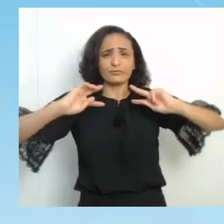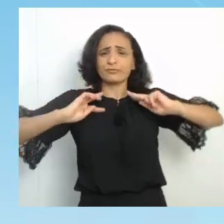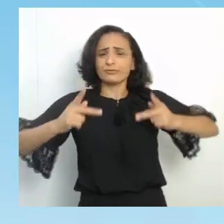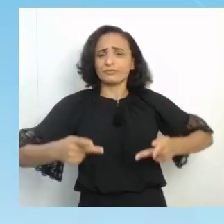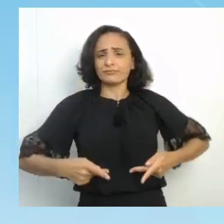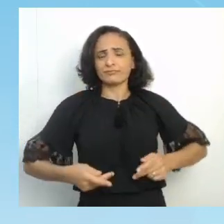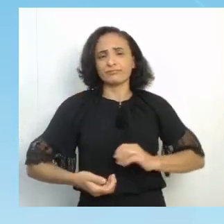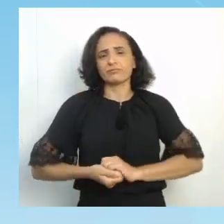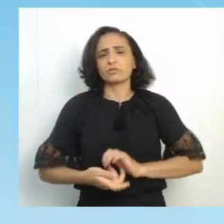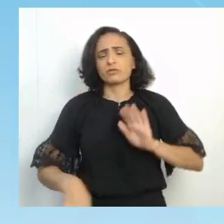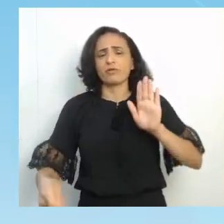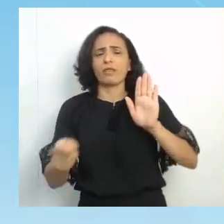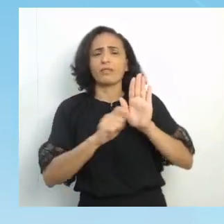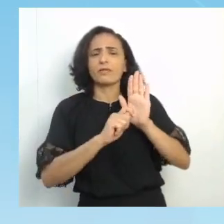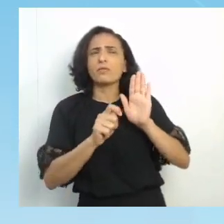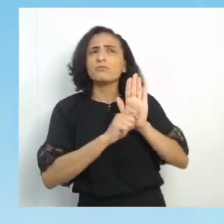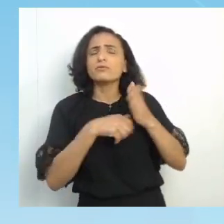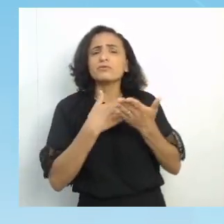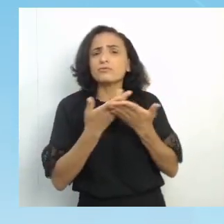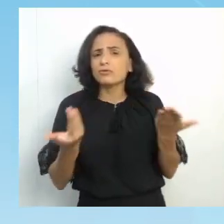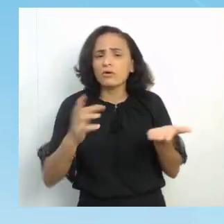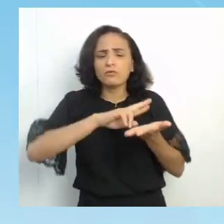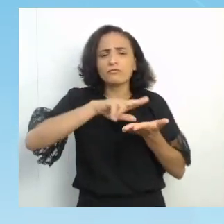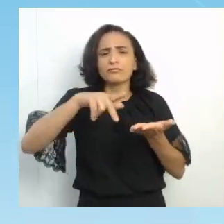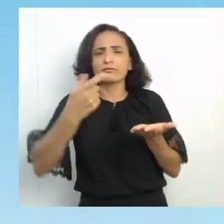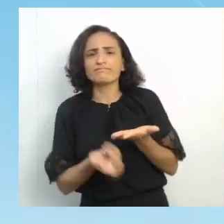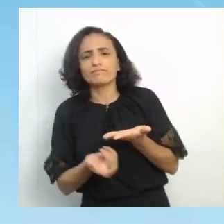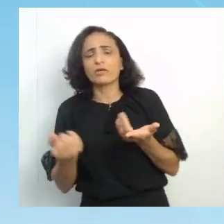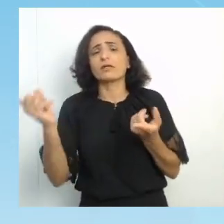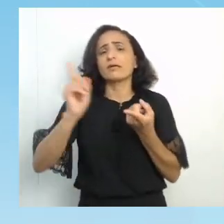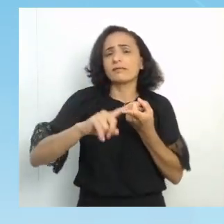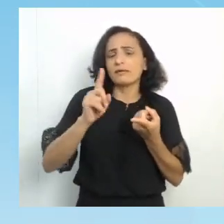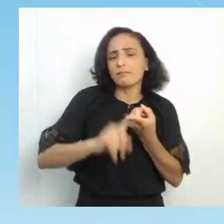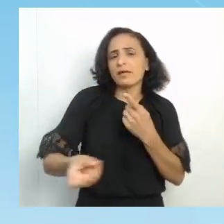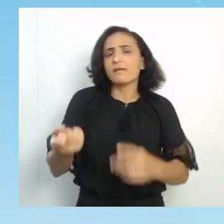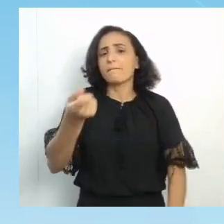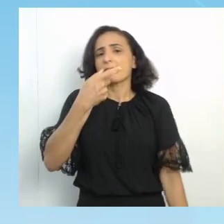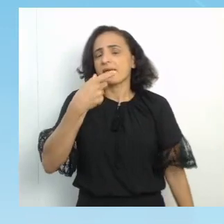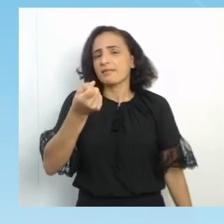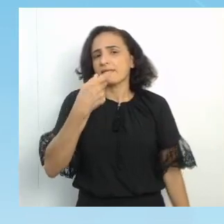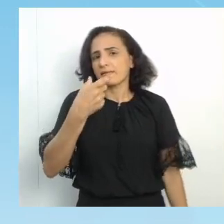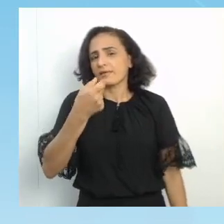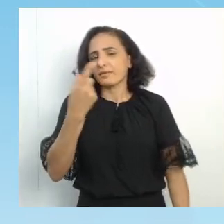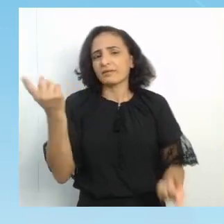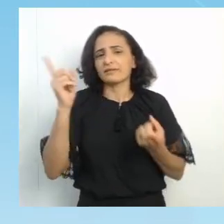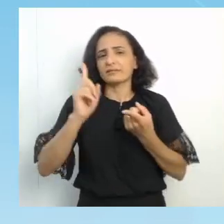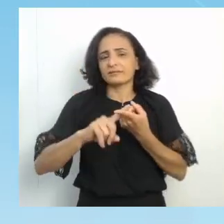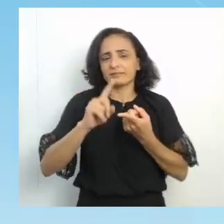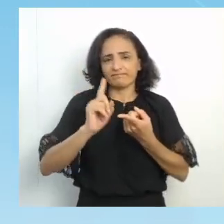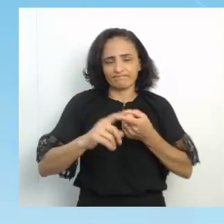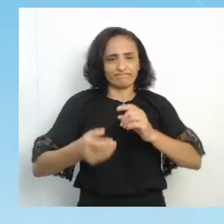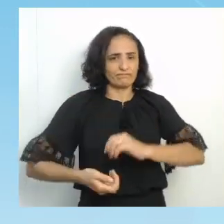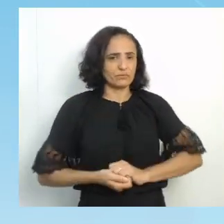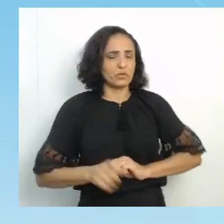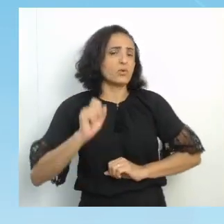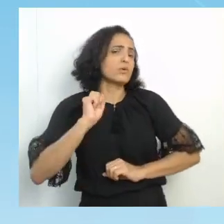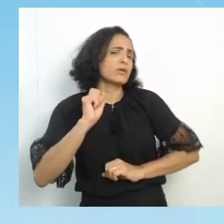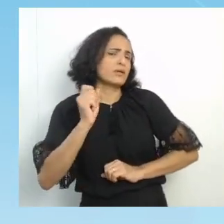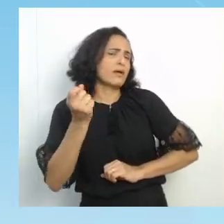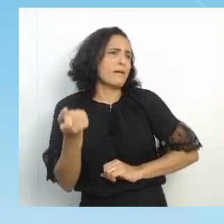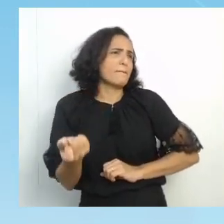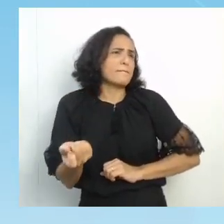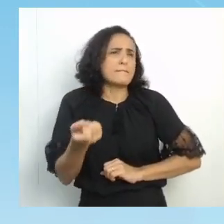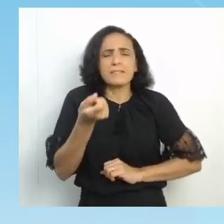de drogas, eu tenho que falar de medicamentos e dar uma boa definição do que é medicamentos.